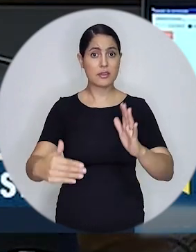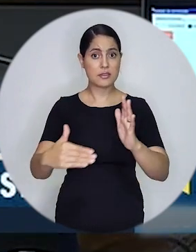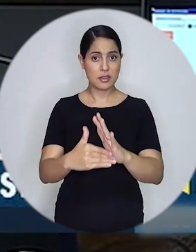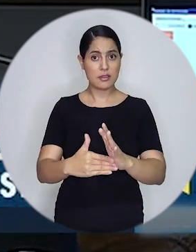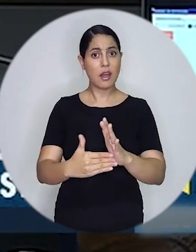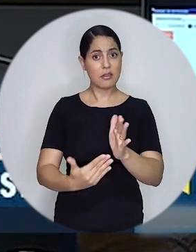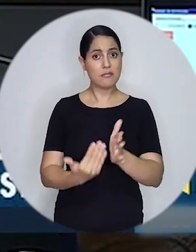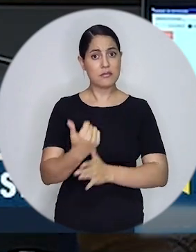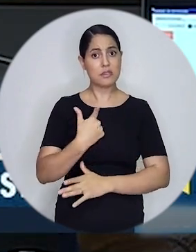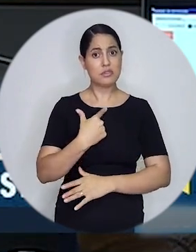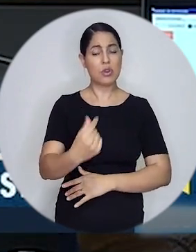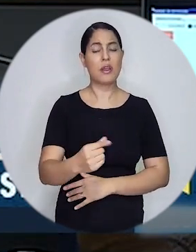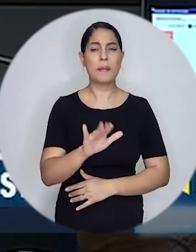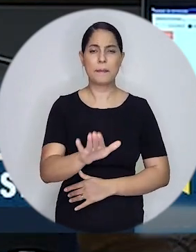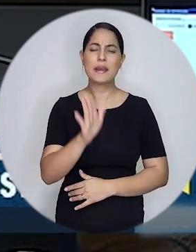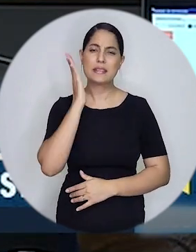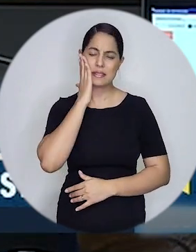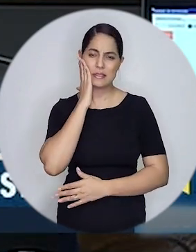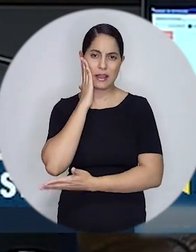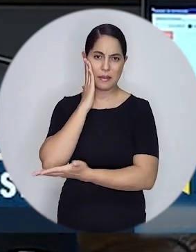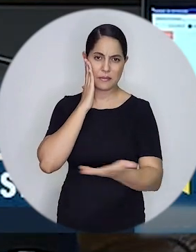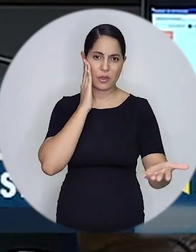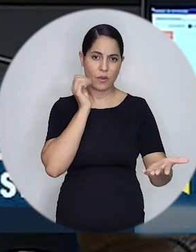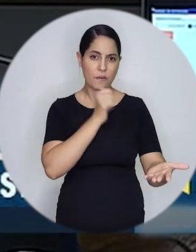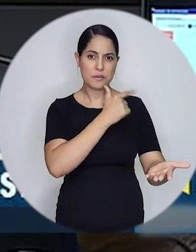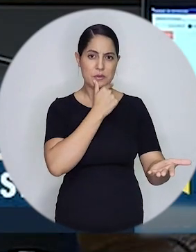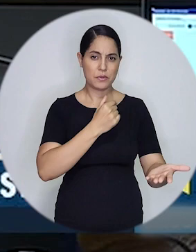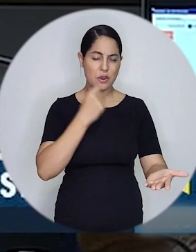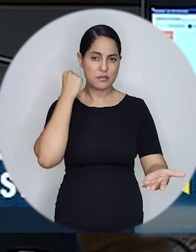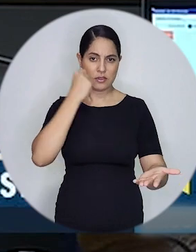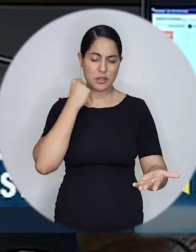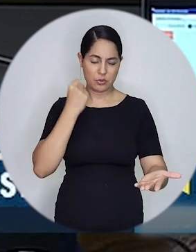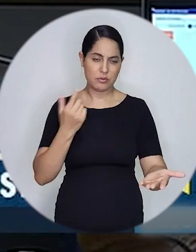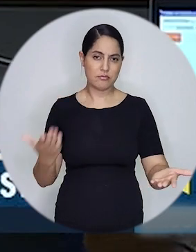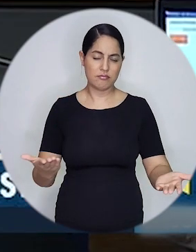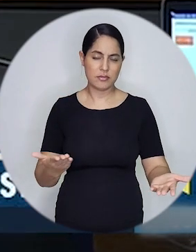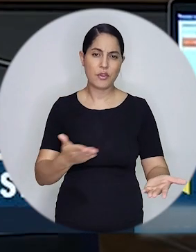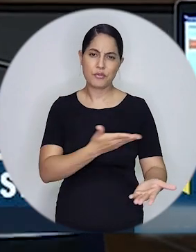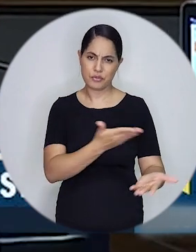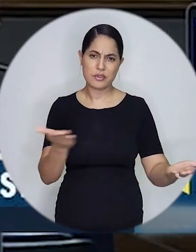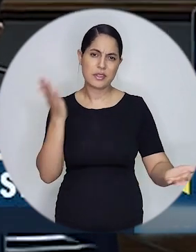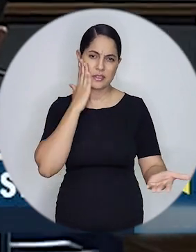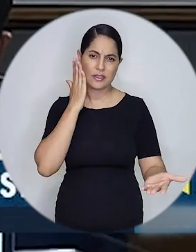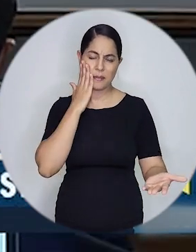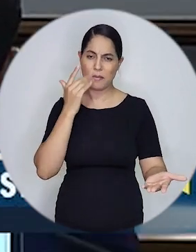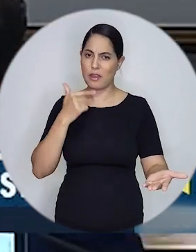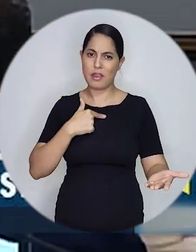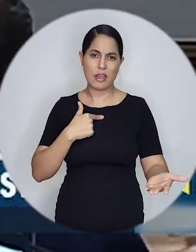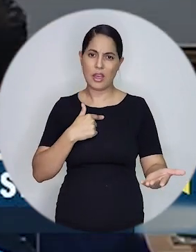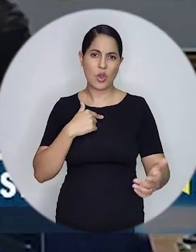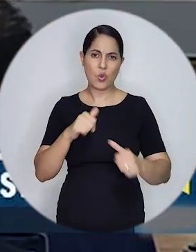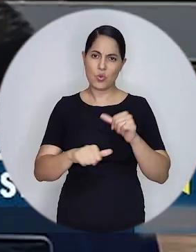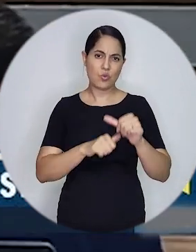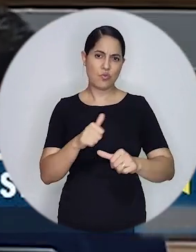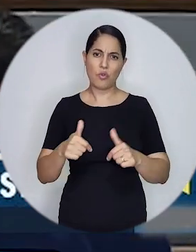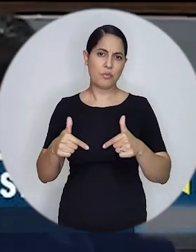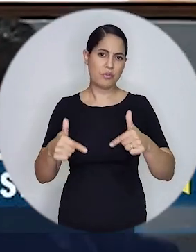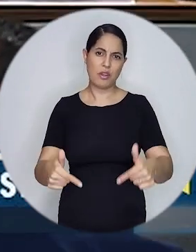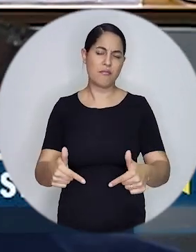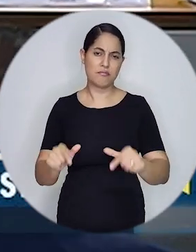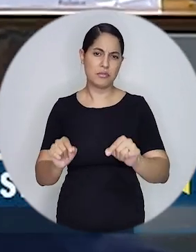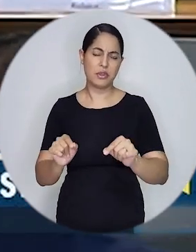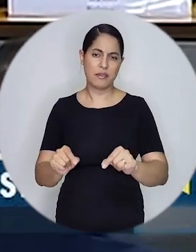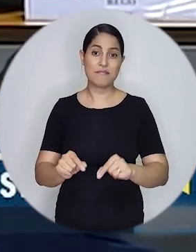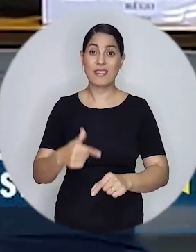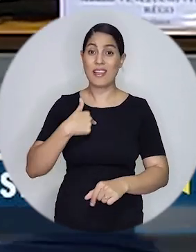se aprovado por esse Senado. Mas saibam, senhoras senadoras e senhores senadores, que, na verdade, eu não vou mudar